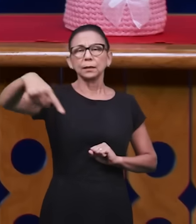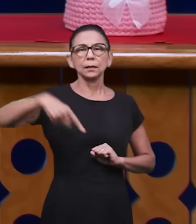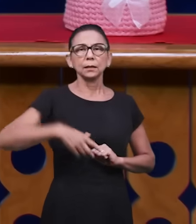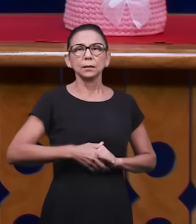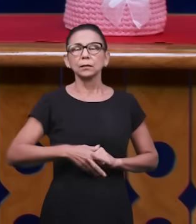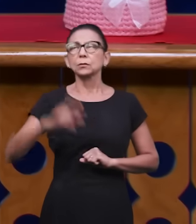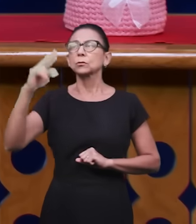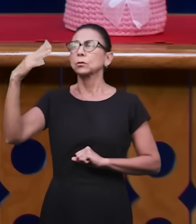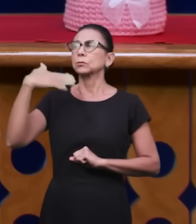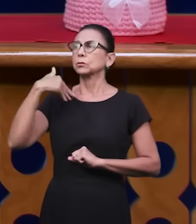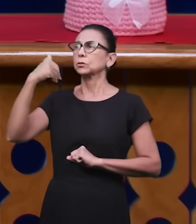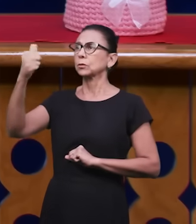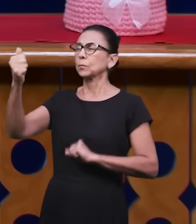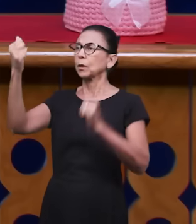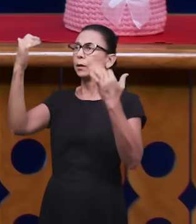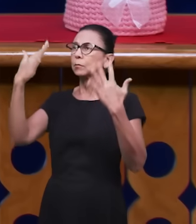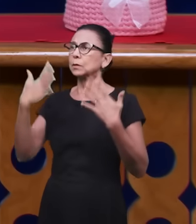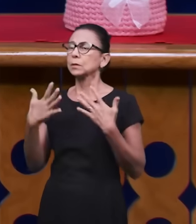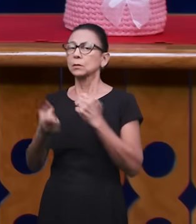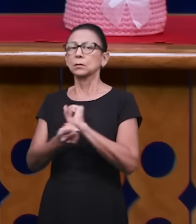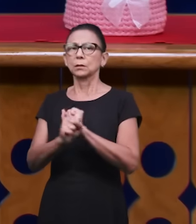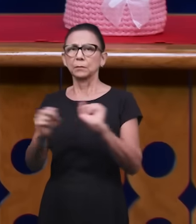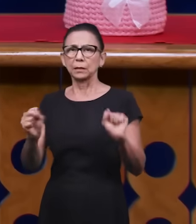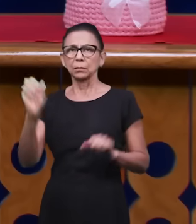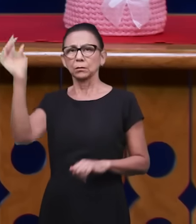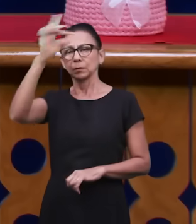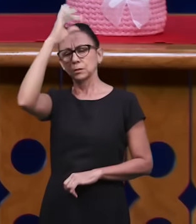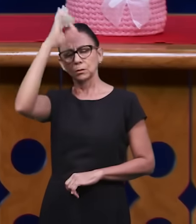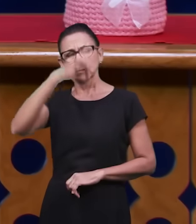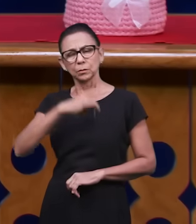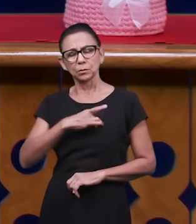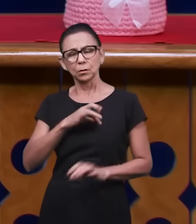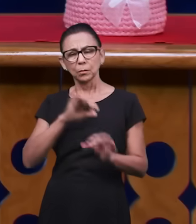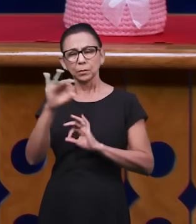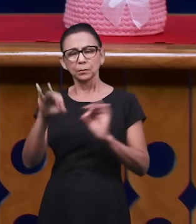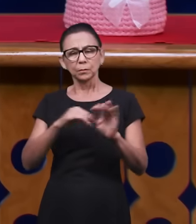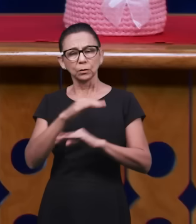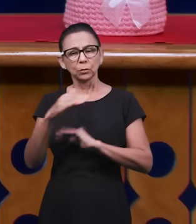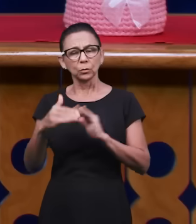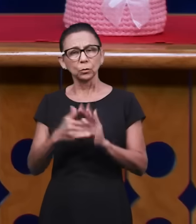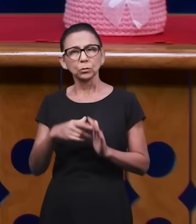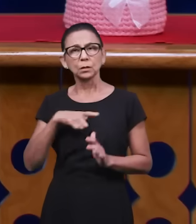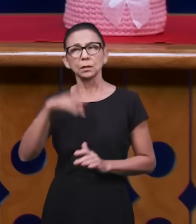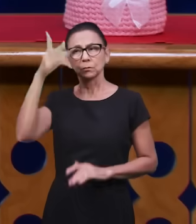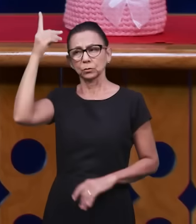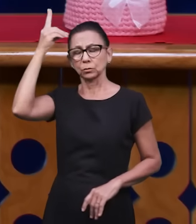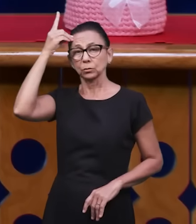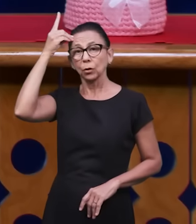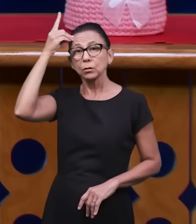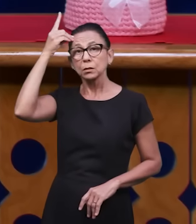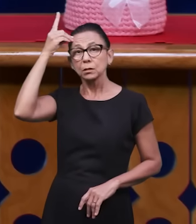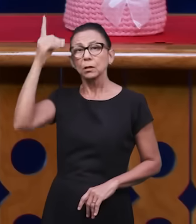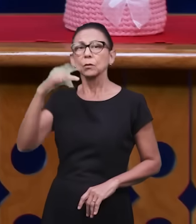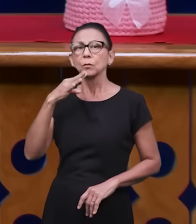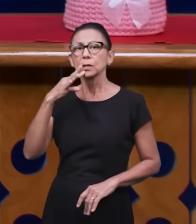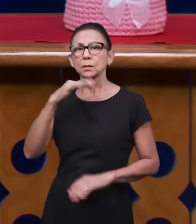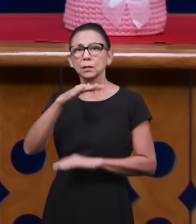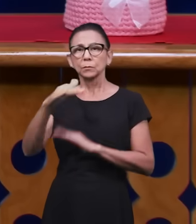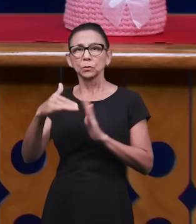o Senhor nos libertou, o Senhor nos preparou, batizou com o Espírito Santo, deu dons, conhecemos a sua palavra, o seu projeto.